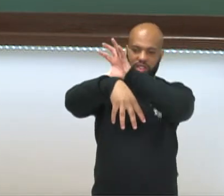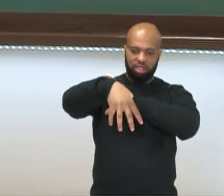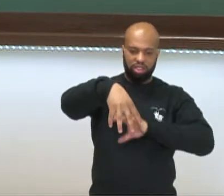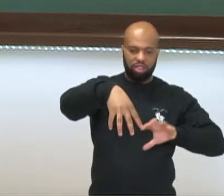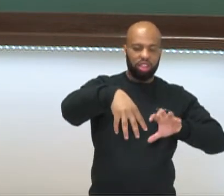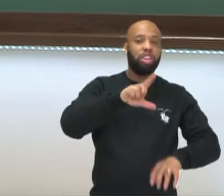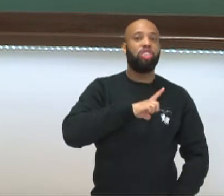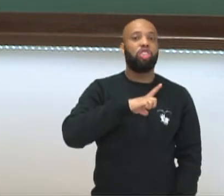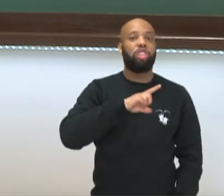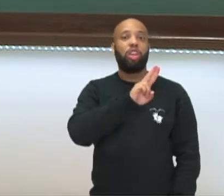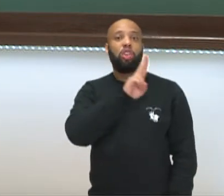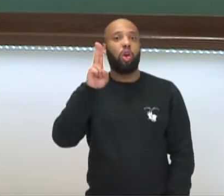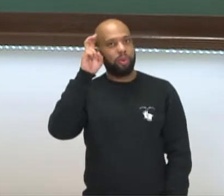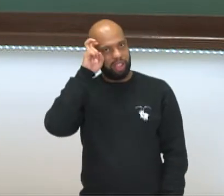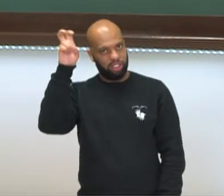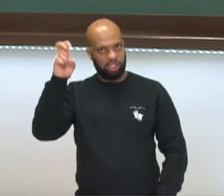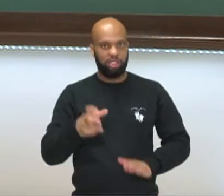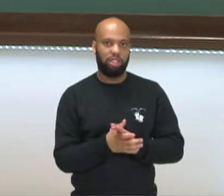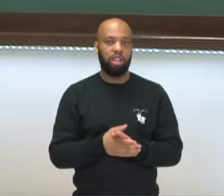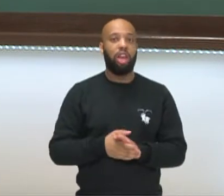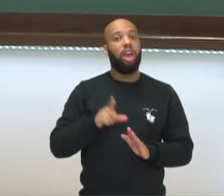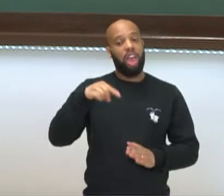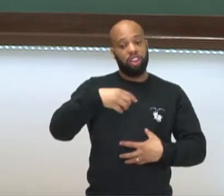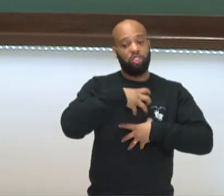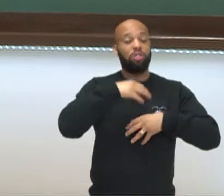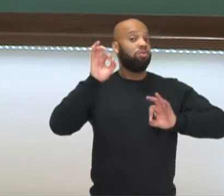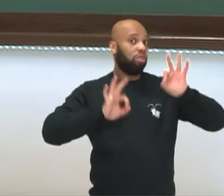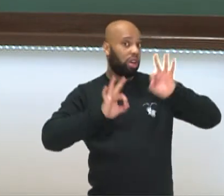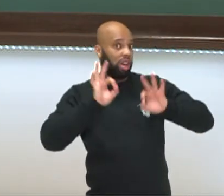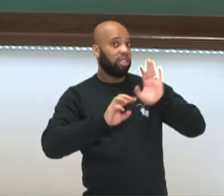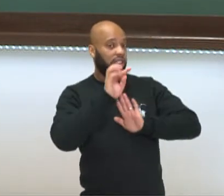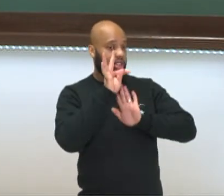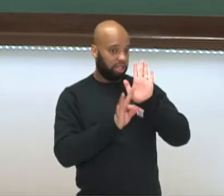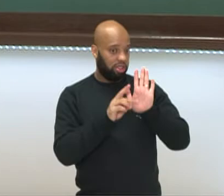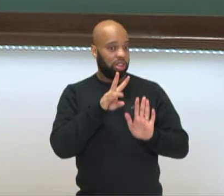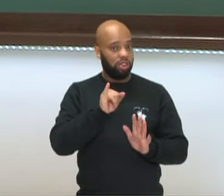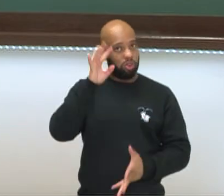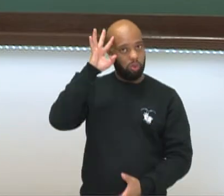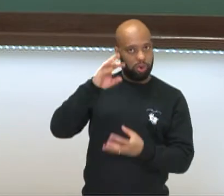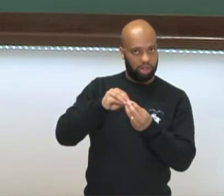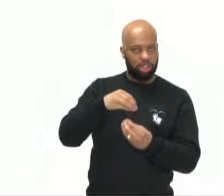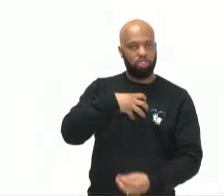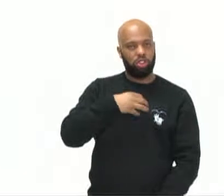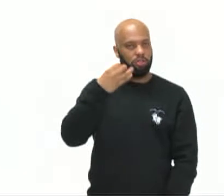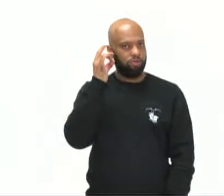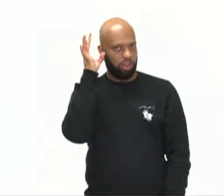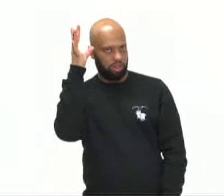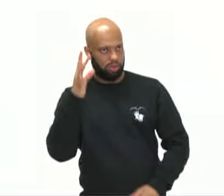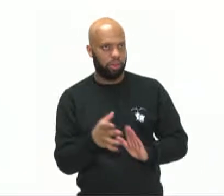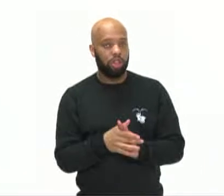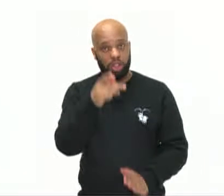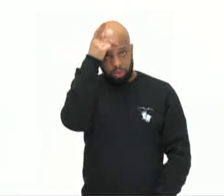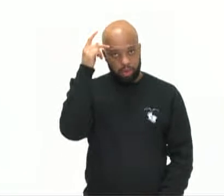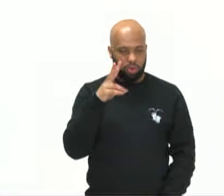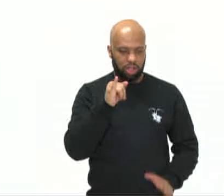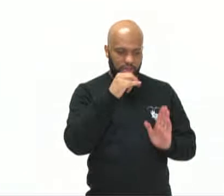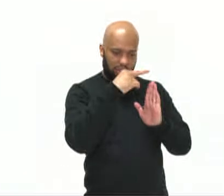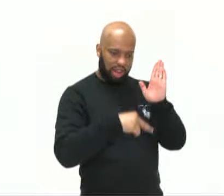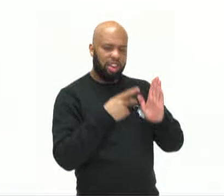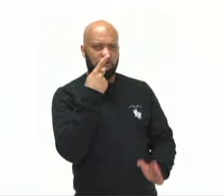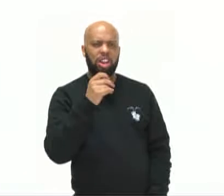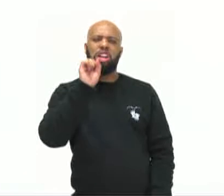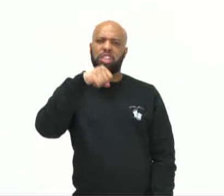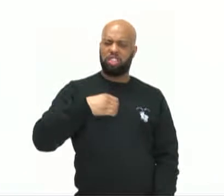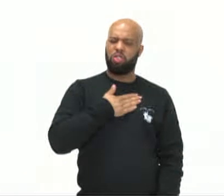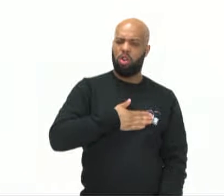o nome das inteligências. Então é uma organização ali que faz com que a gente entenda melhor. Os leitores parecem confirmar essa